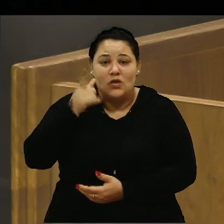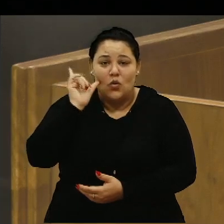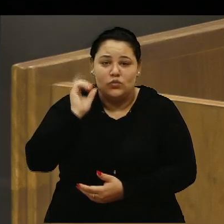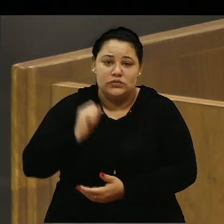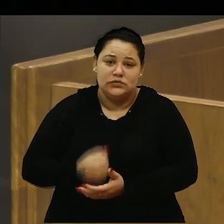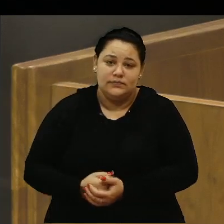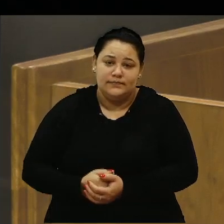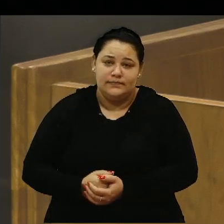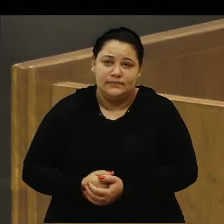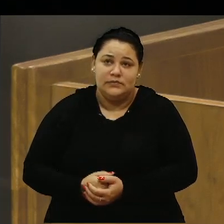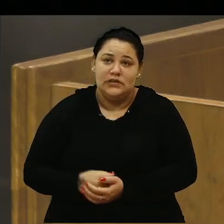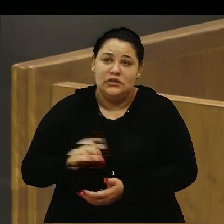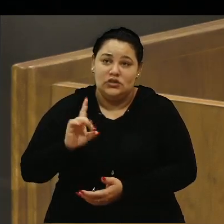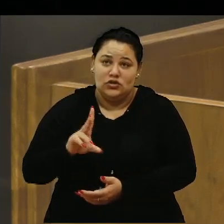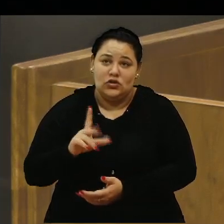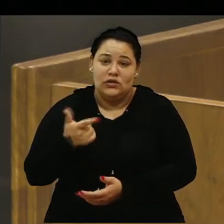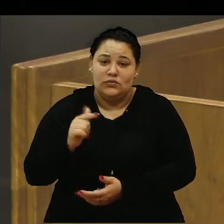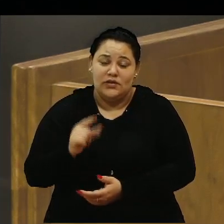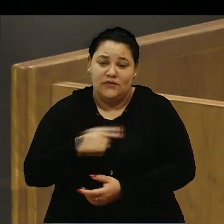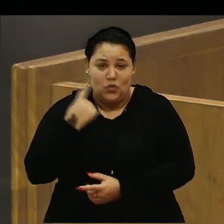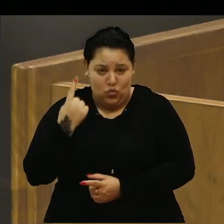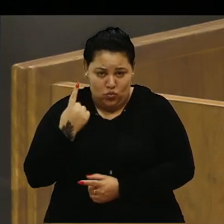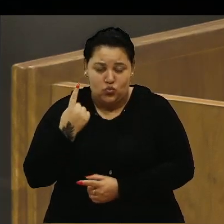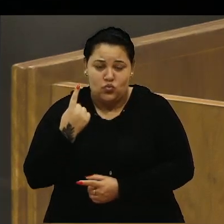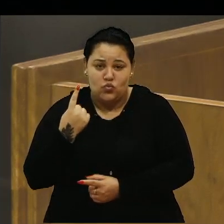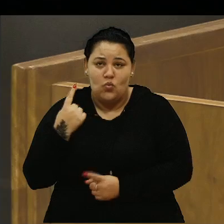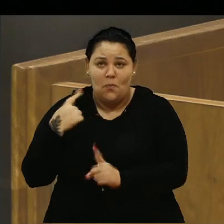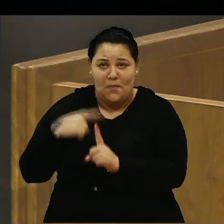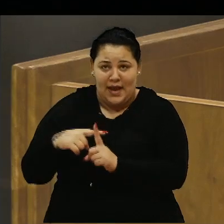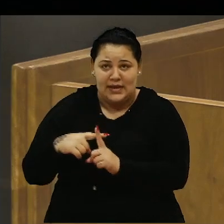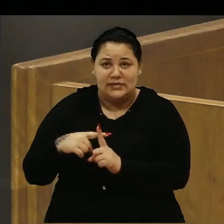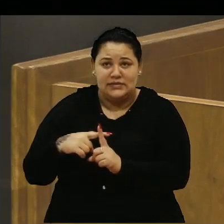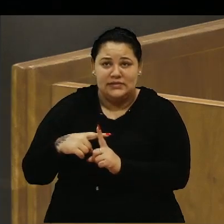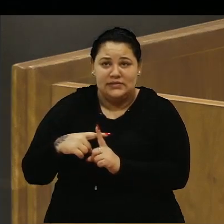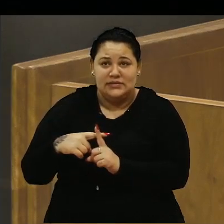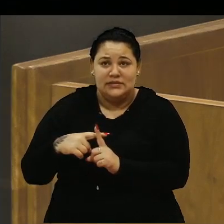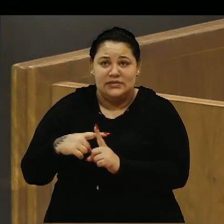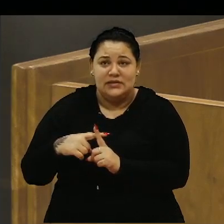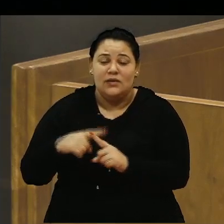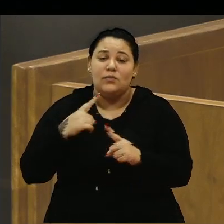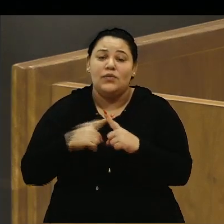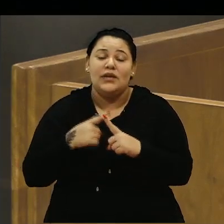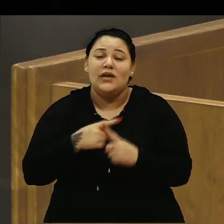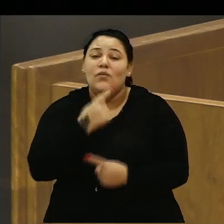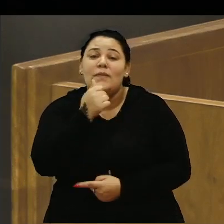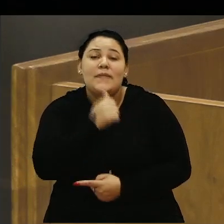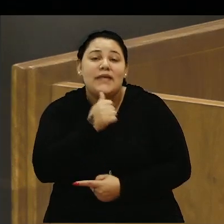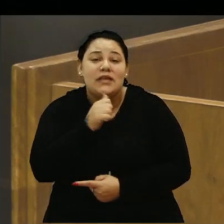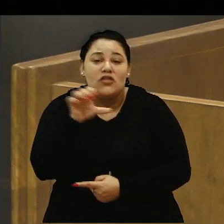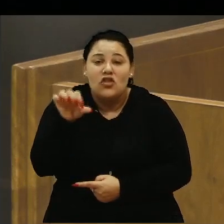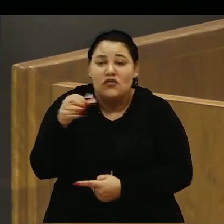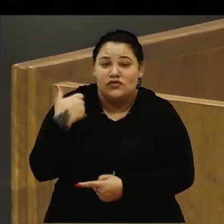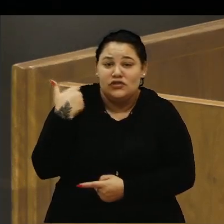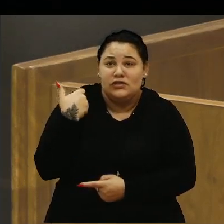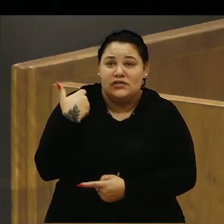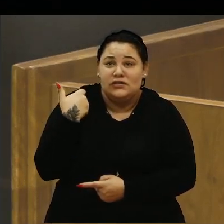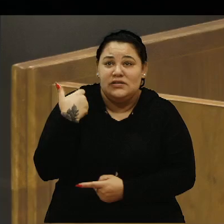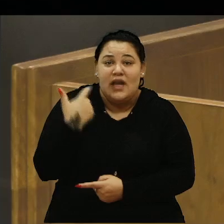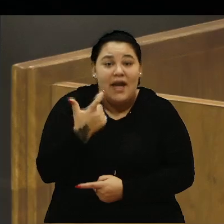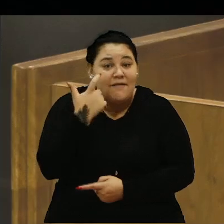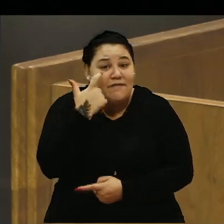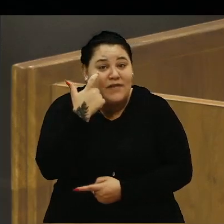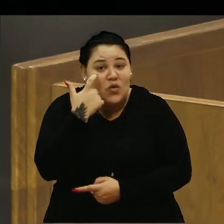uma a mais, que o feminicídio por conexão, porque uma menina de 9 anos, ao ver sua